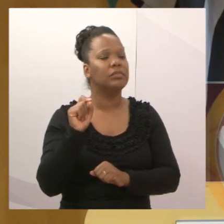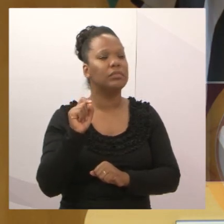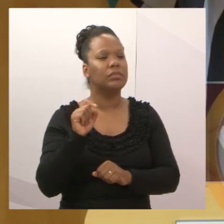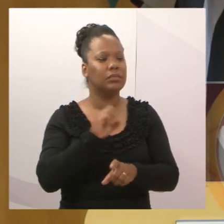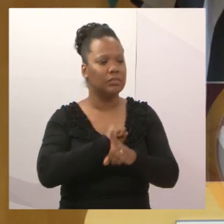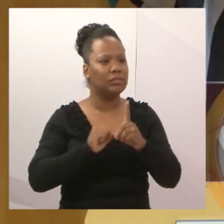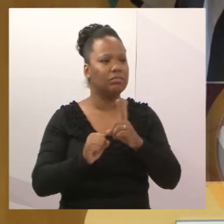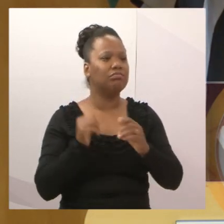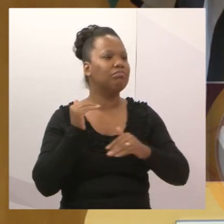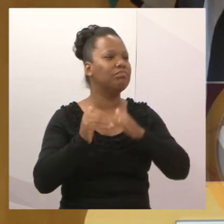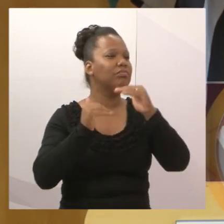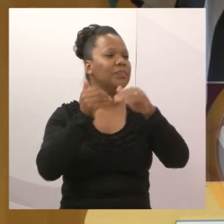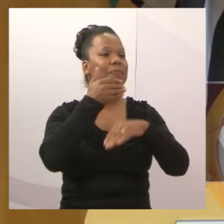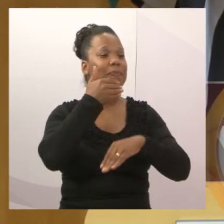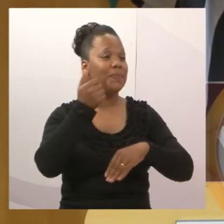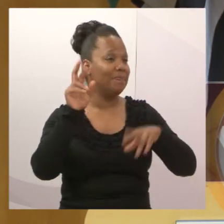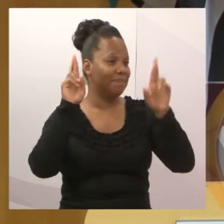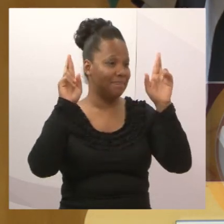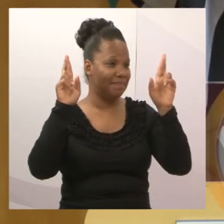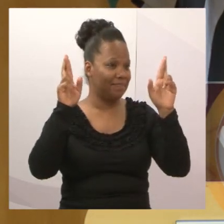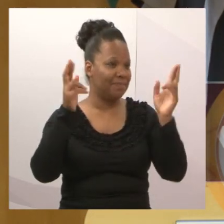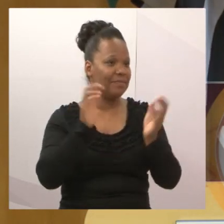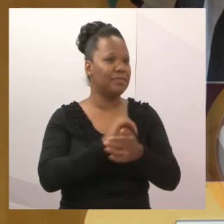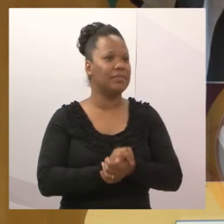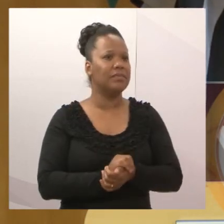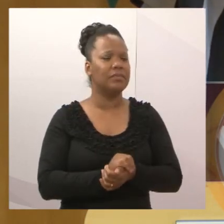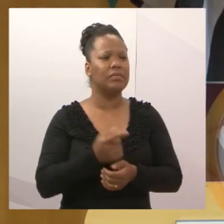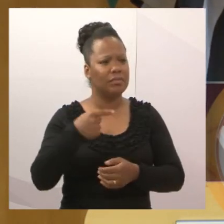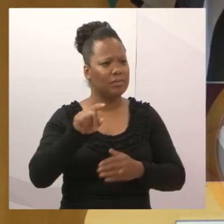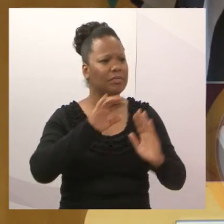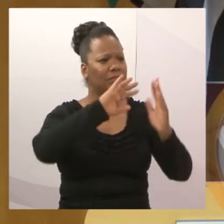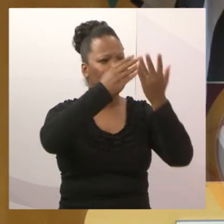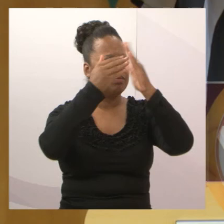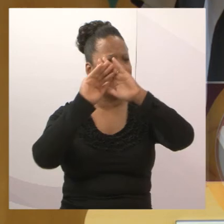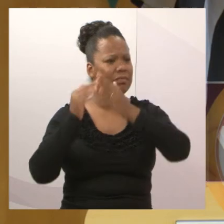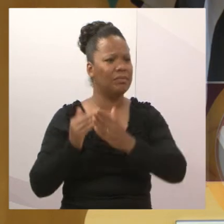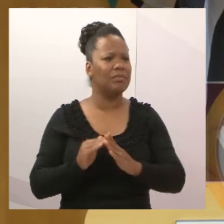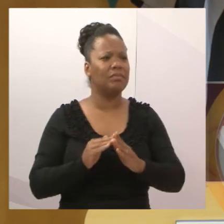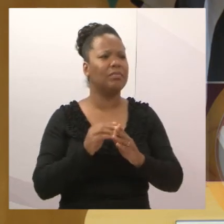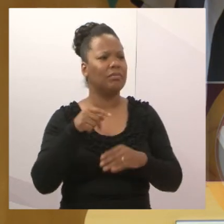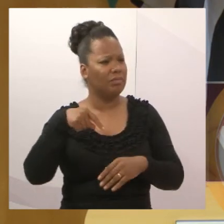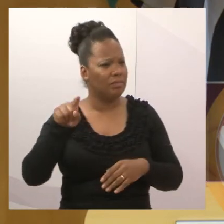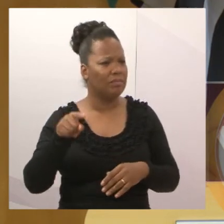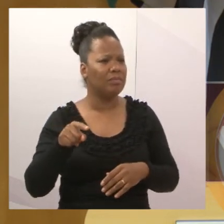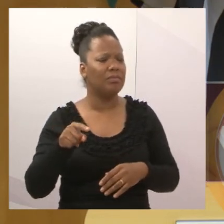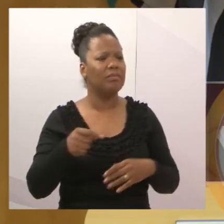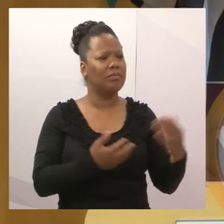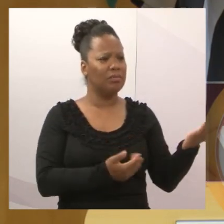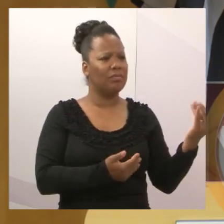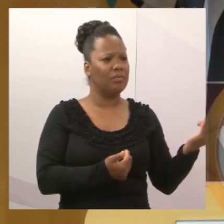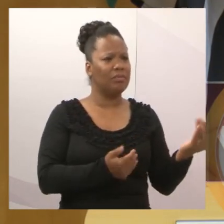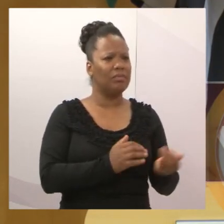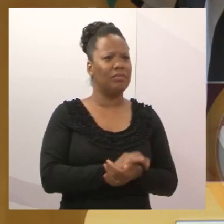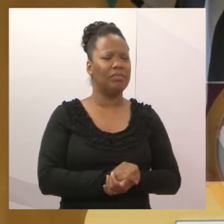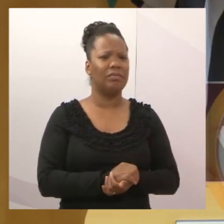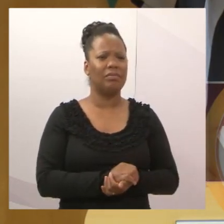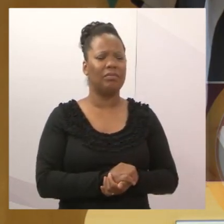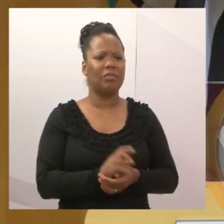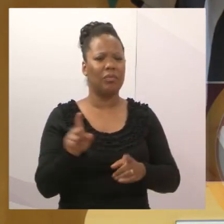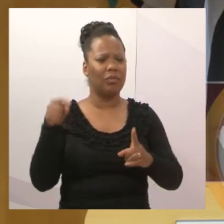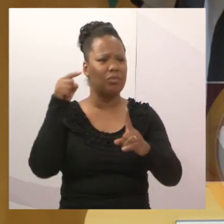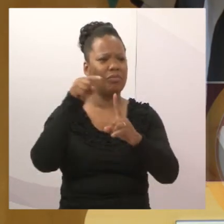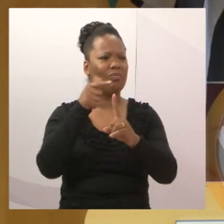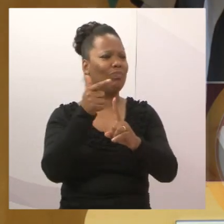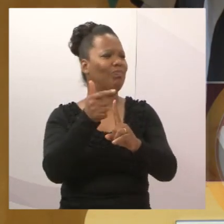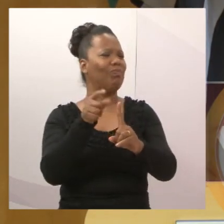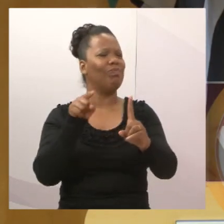sociedade melhor. Porque vai para a periferia, para vocês terem uma ideia. O jovem está sem perspectiva,